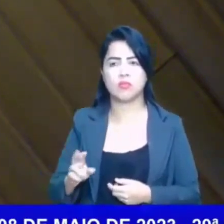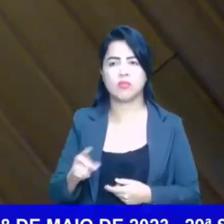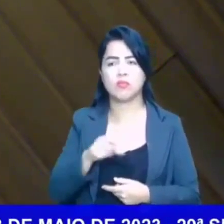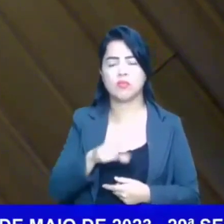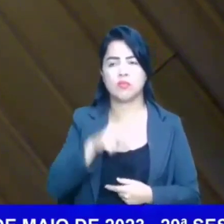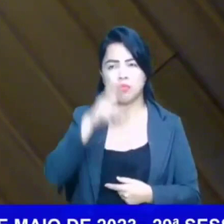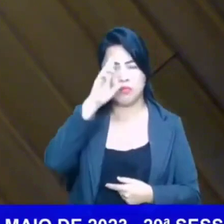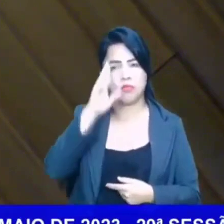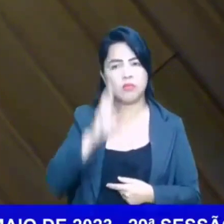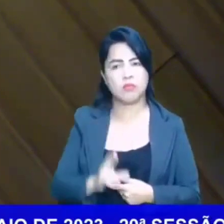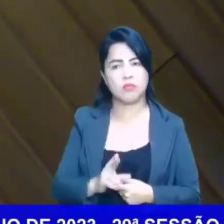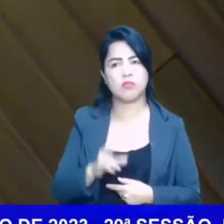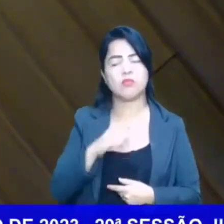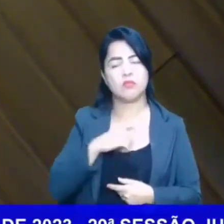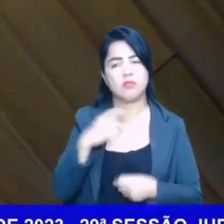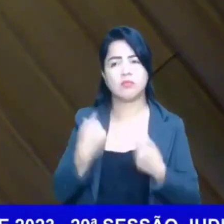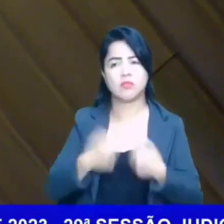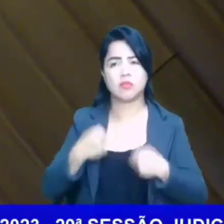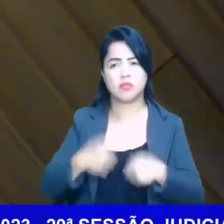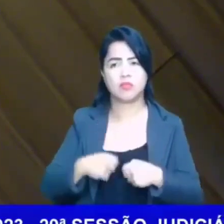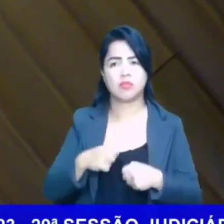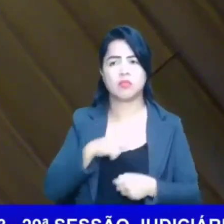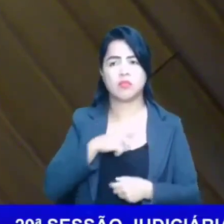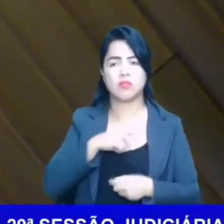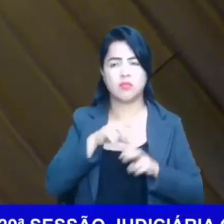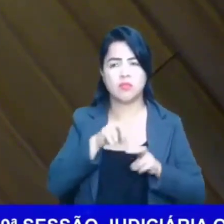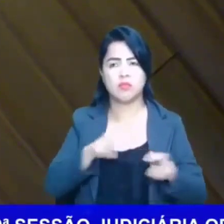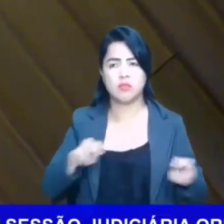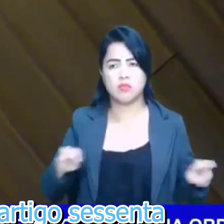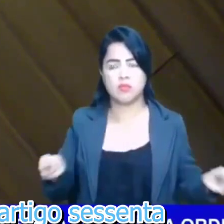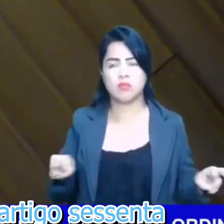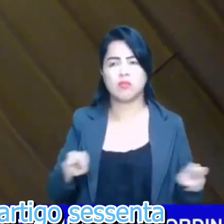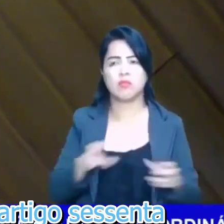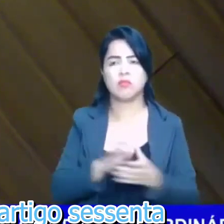razão disso, há necessidade da corte